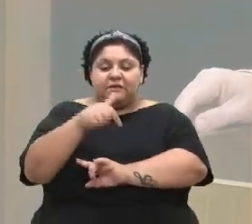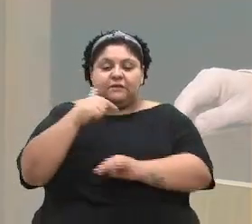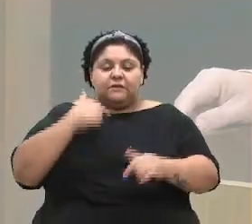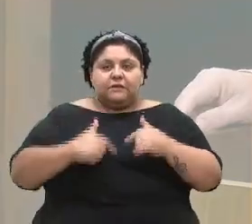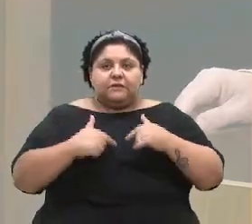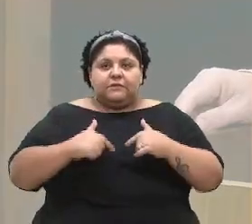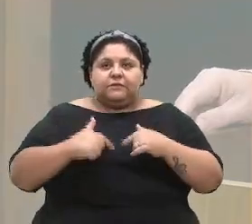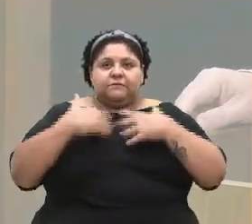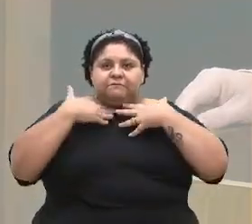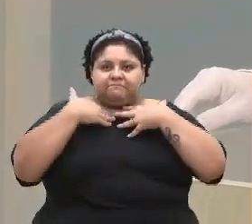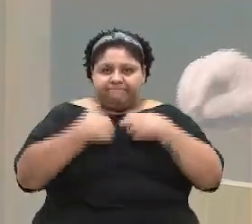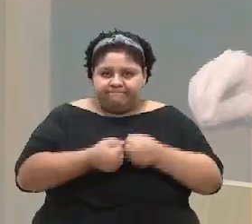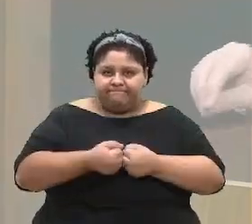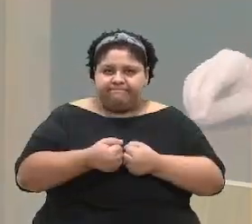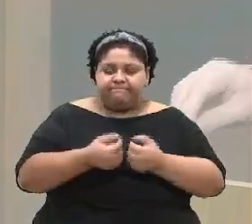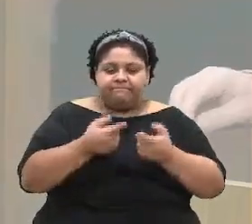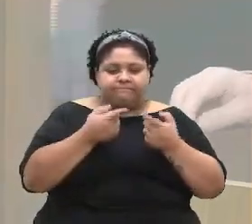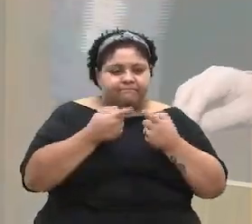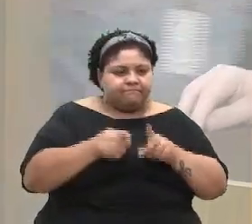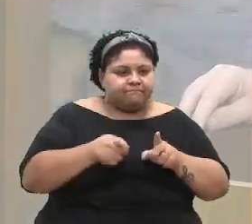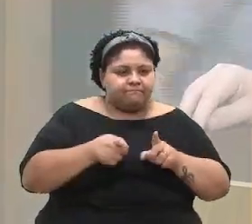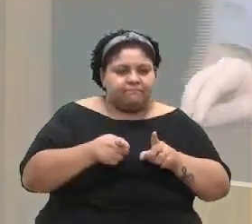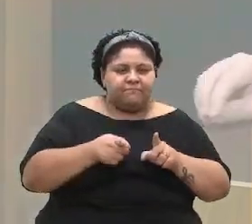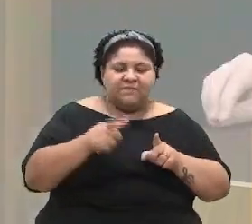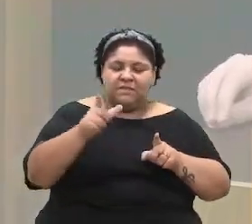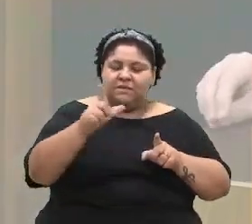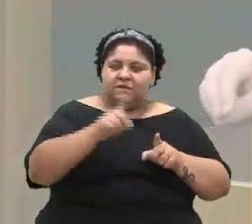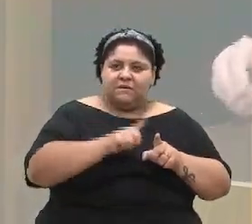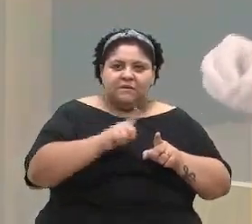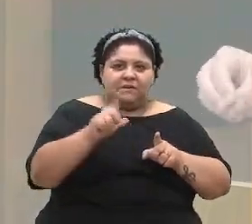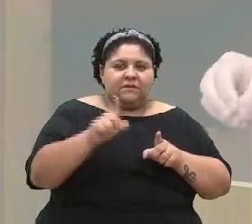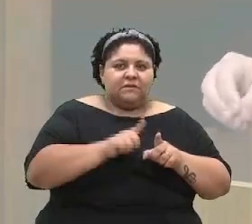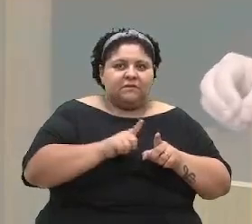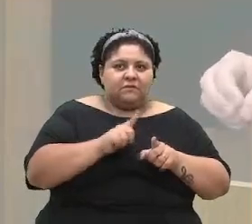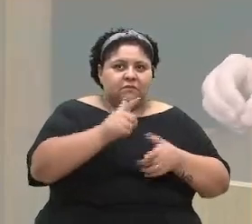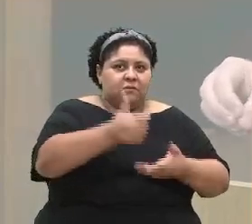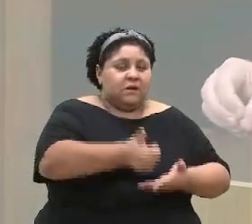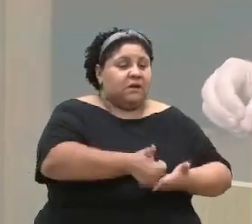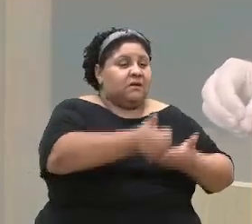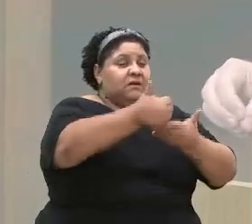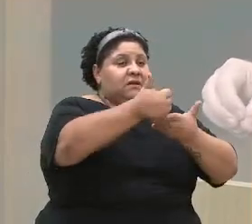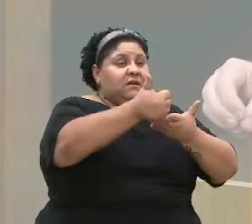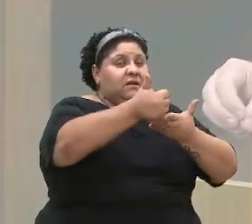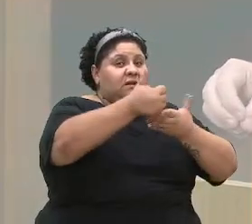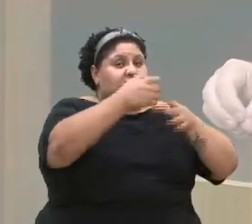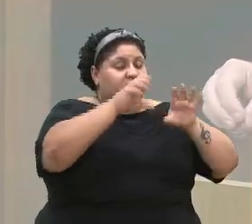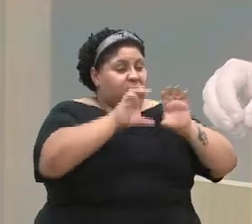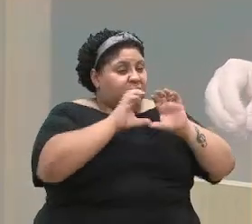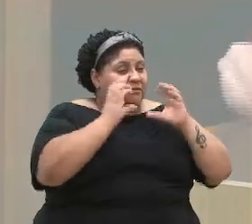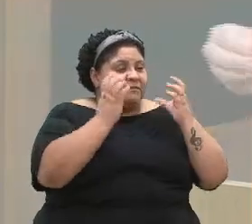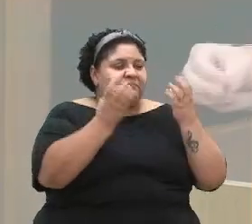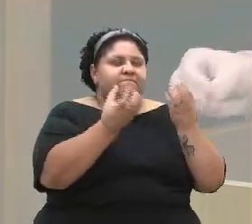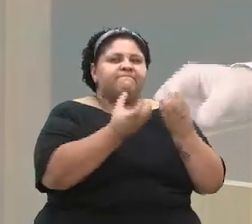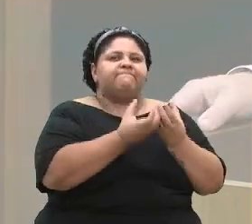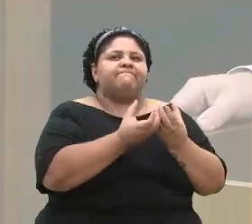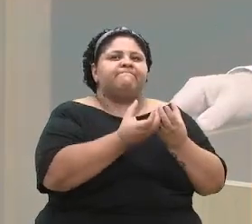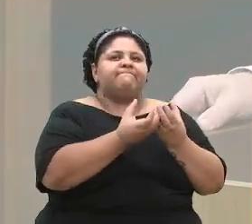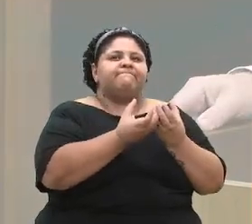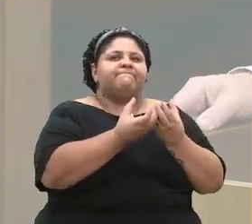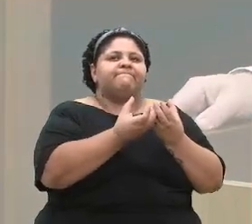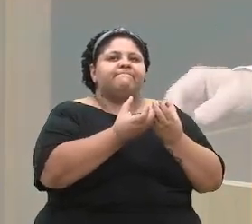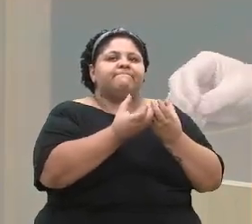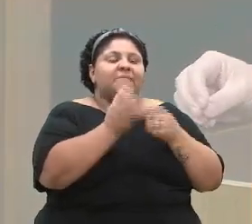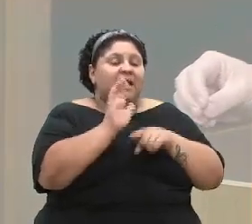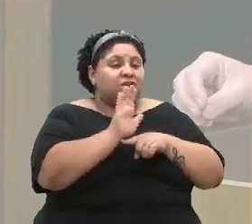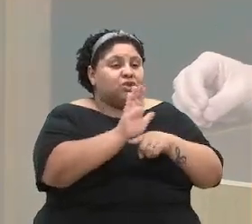das secretarias, mas se não tiver o apoio das comunidades, a ajuda das